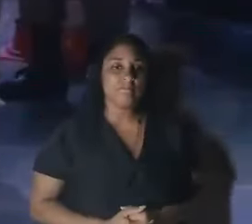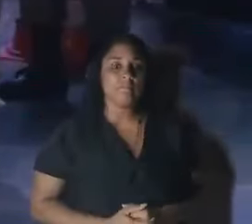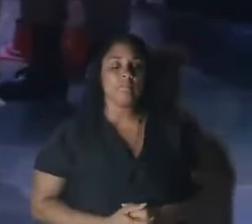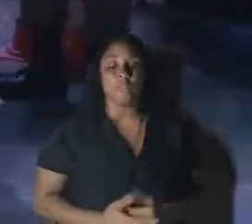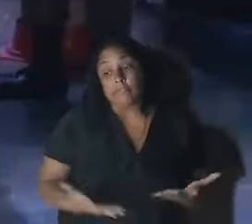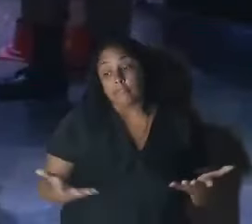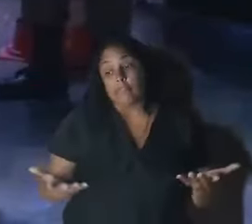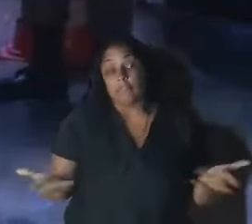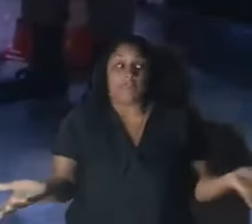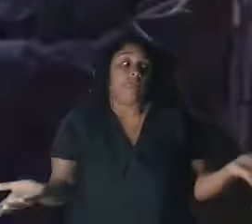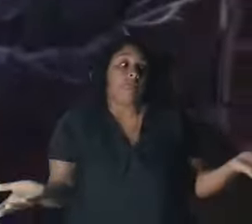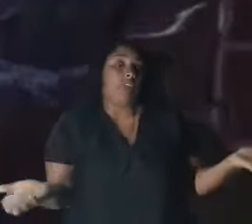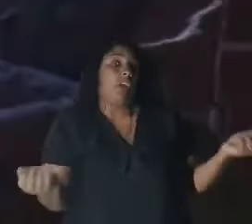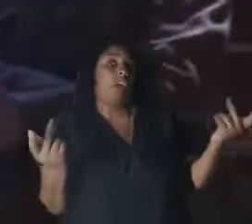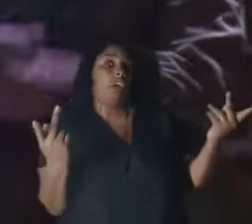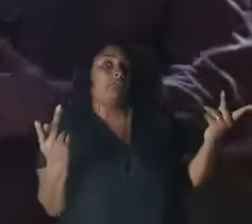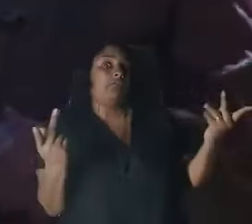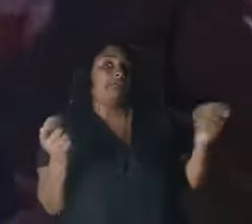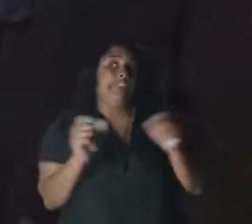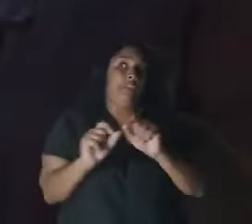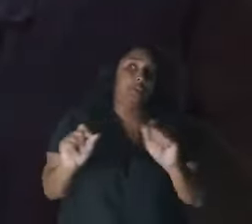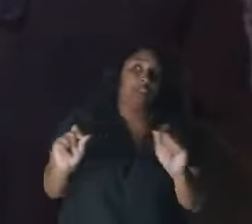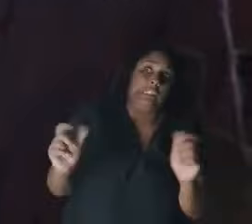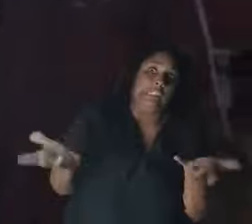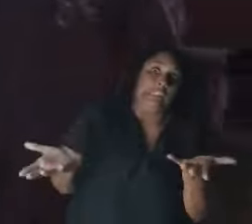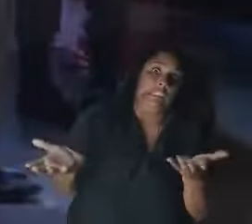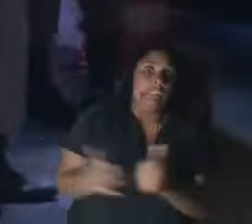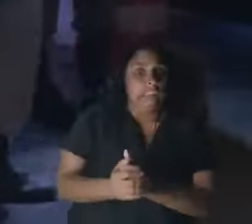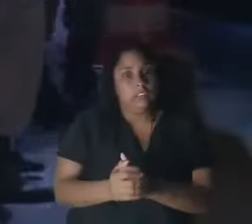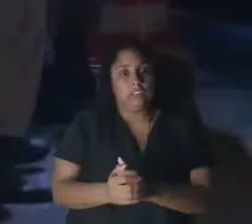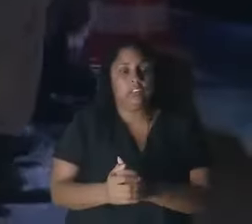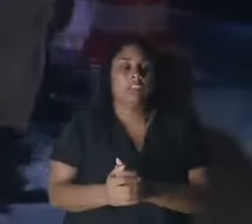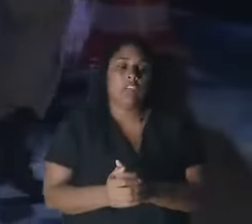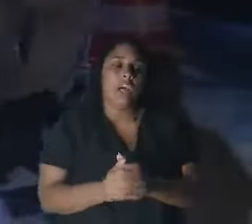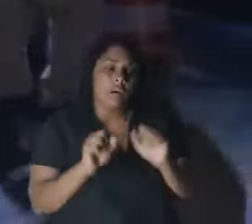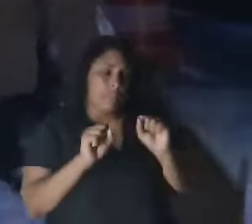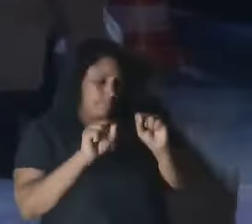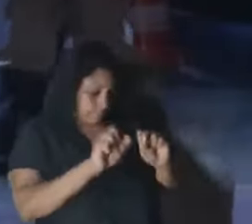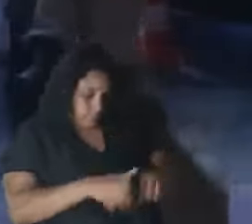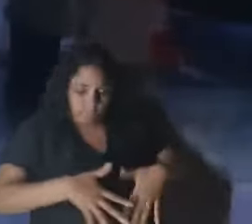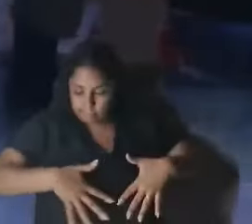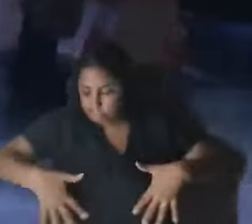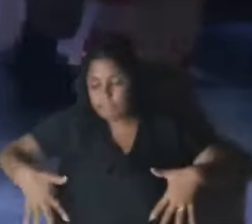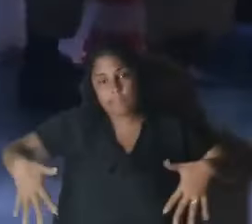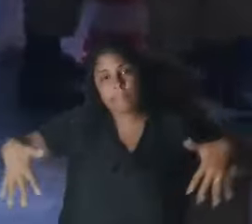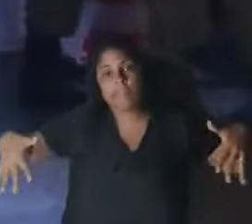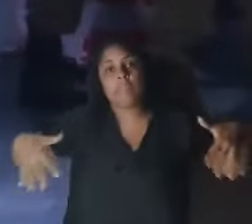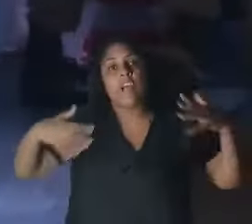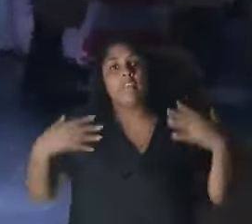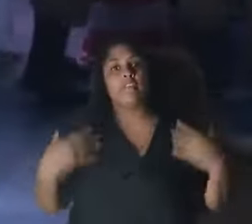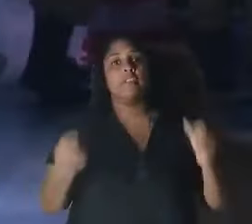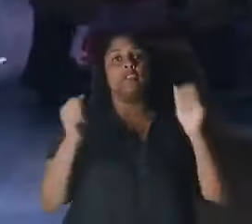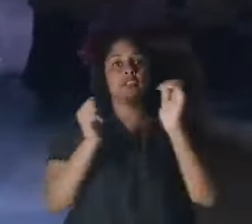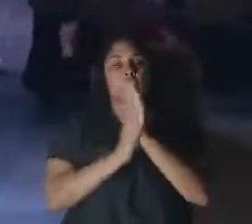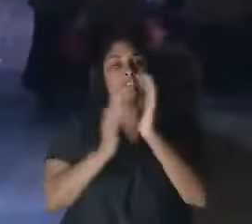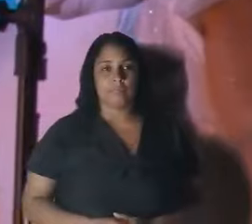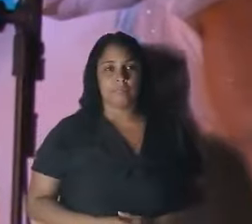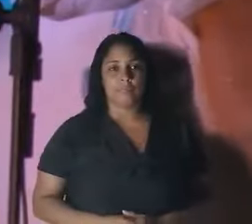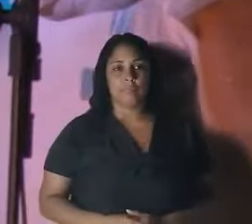Então tá, né? Fazer o quê? Podem se posicionar, coral. Nós vamos louvar.